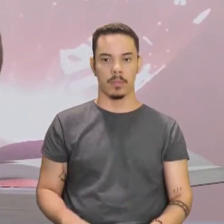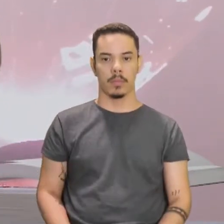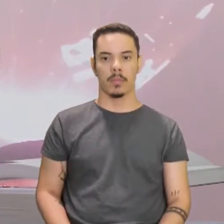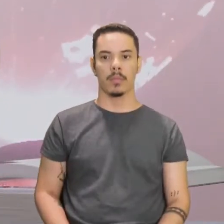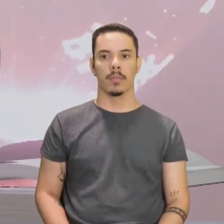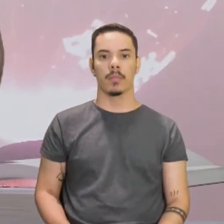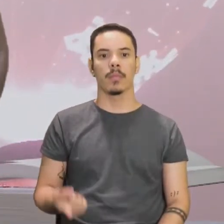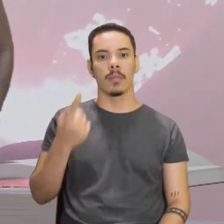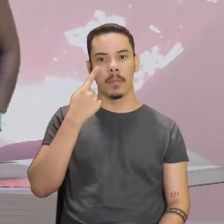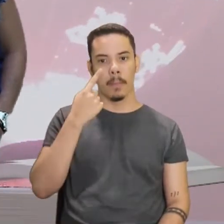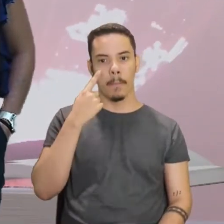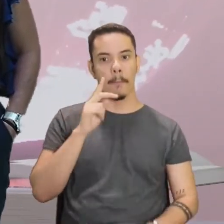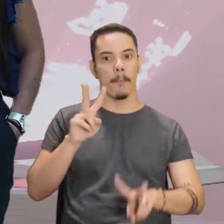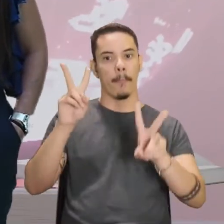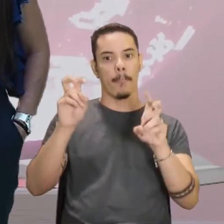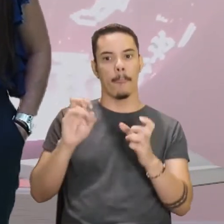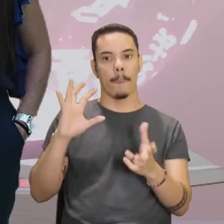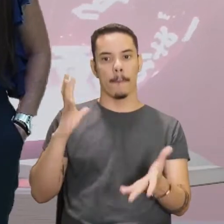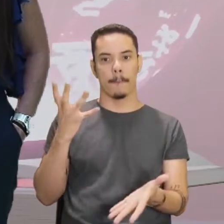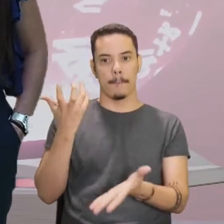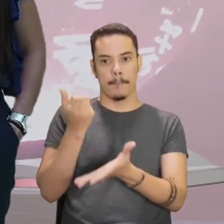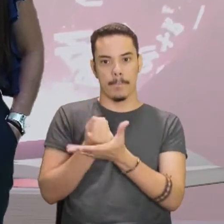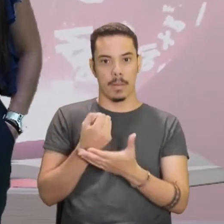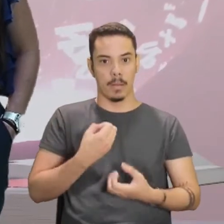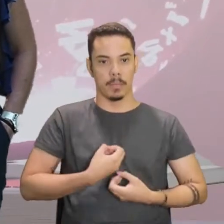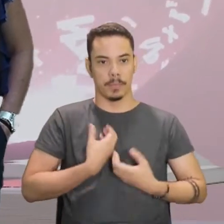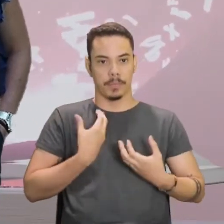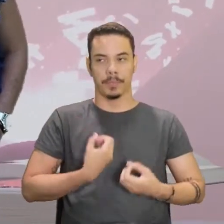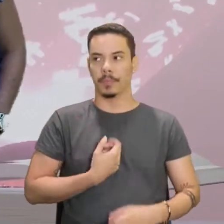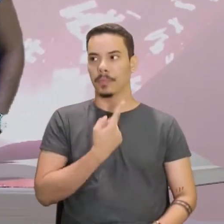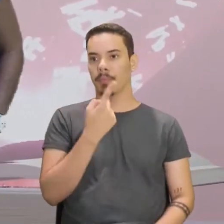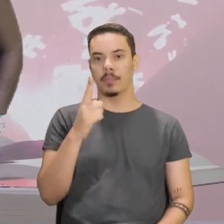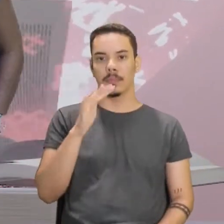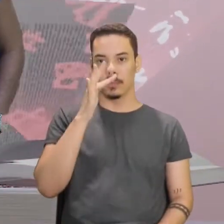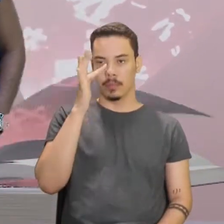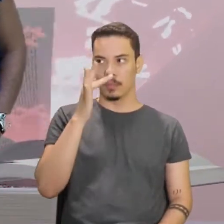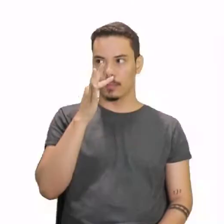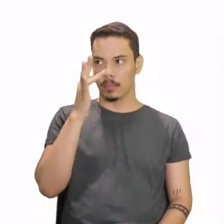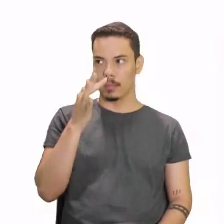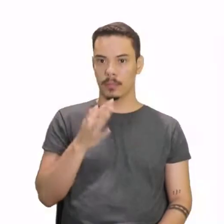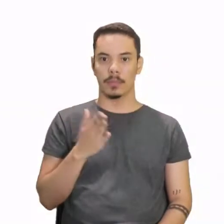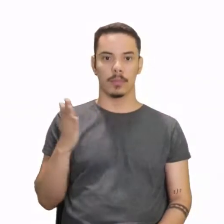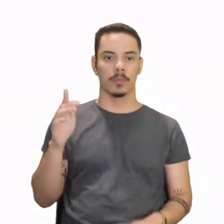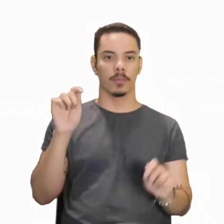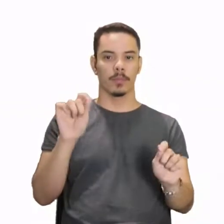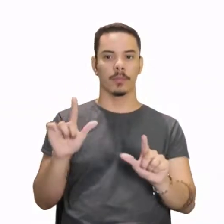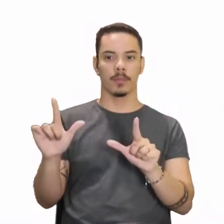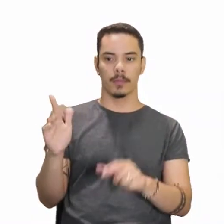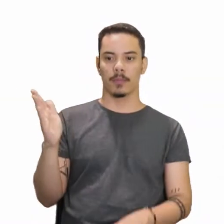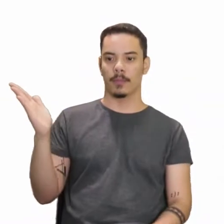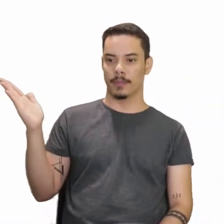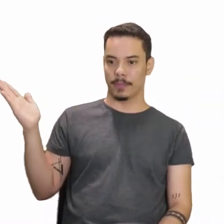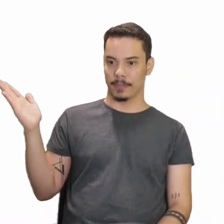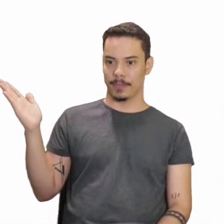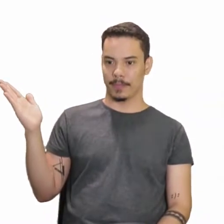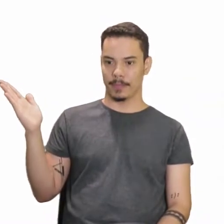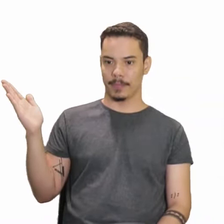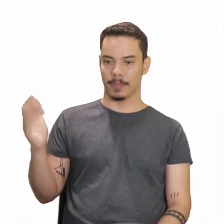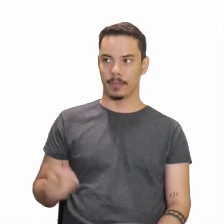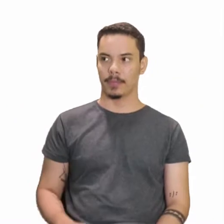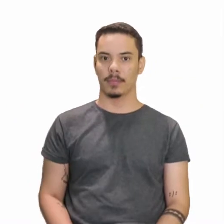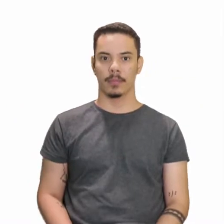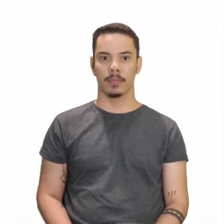falando sobre a questão do registro da poesia, A Última Flor do Lácio. Vamos aí na tela com a nossa poesia? Olha